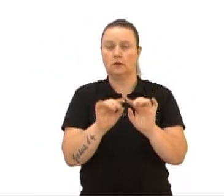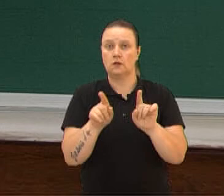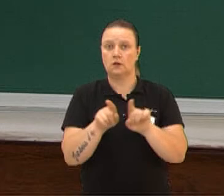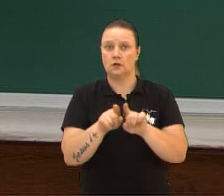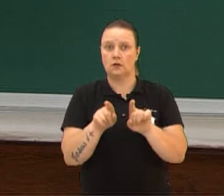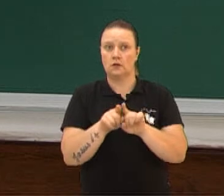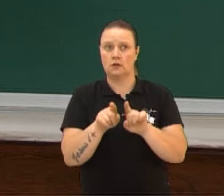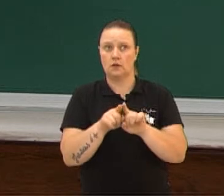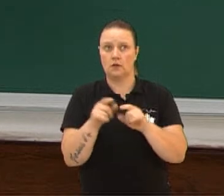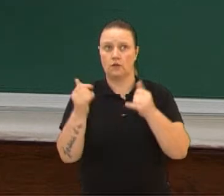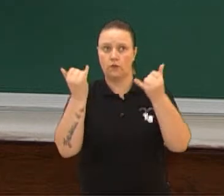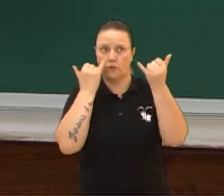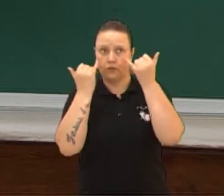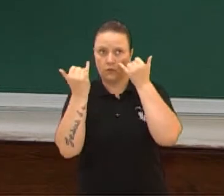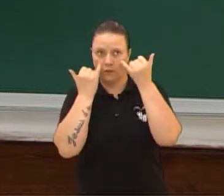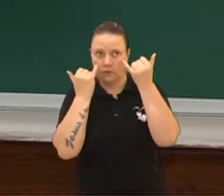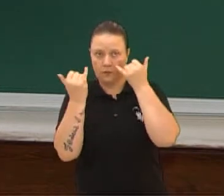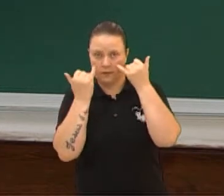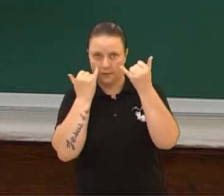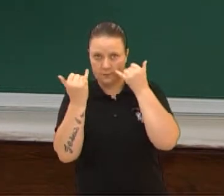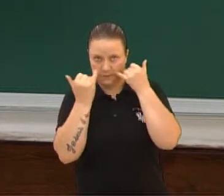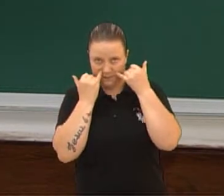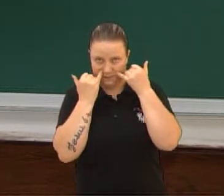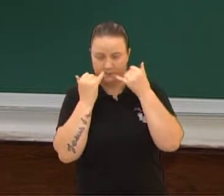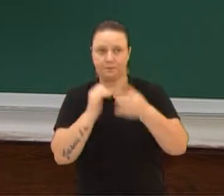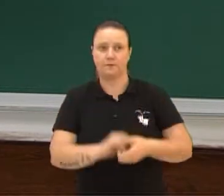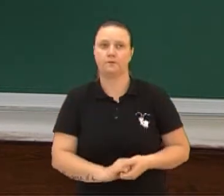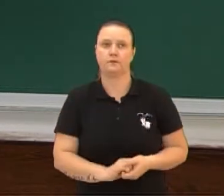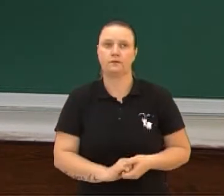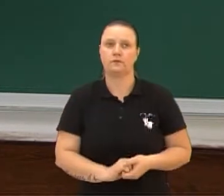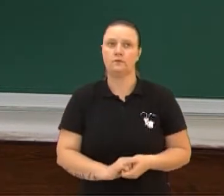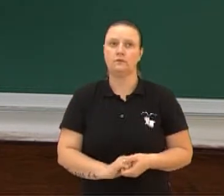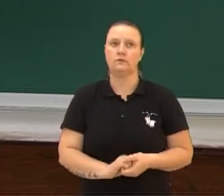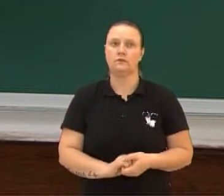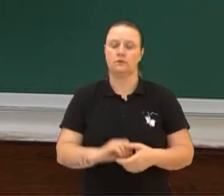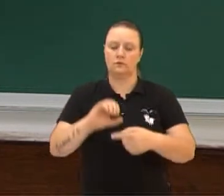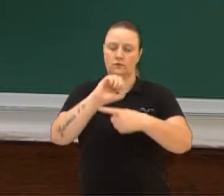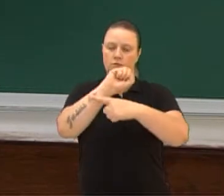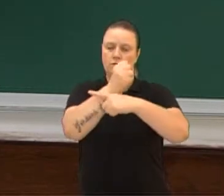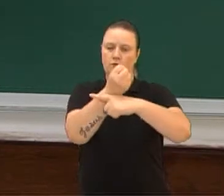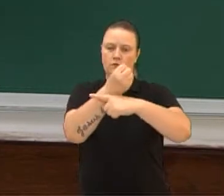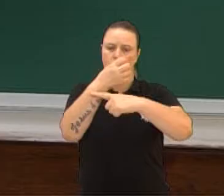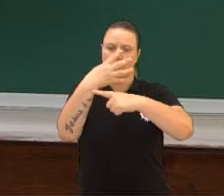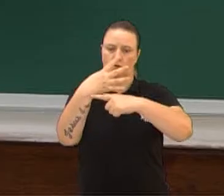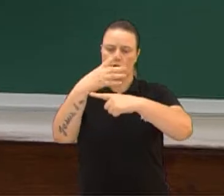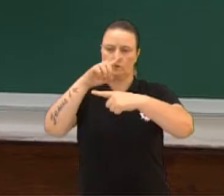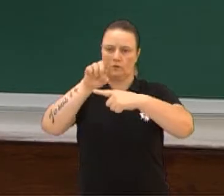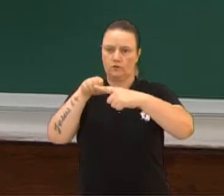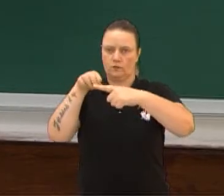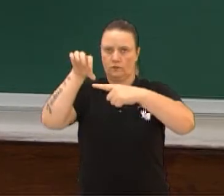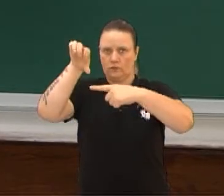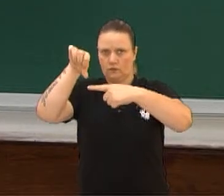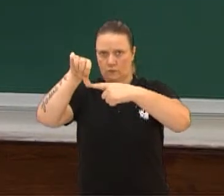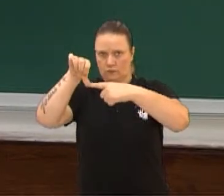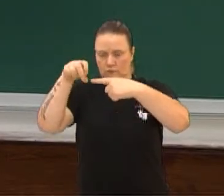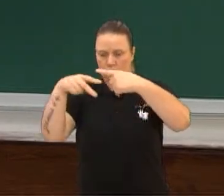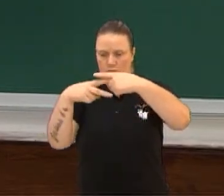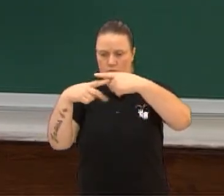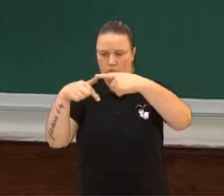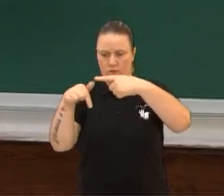né? Que foram essas informações que eu obtive na tela anterior. Então, dividindo 84,9 por